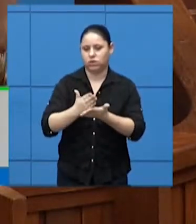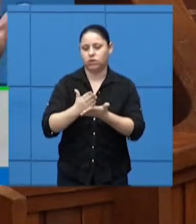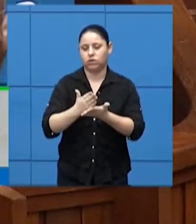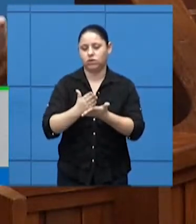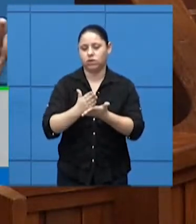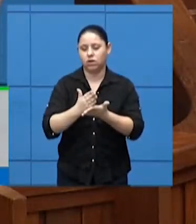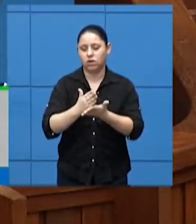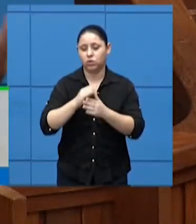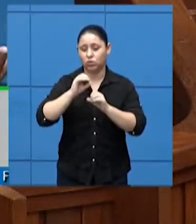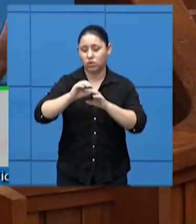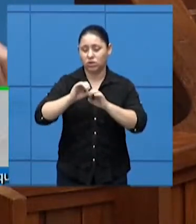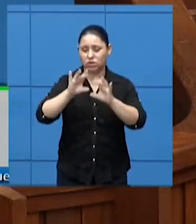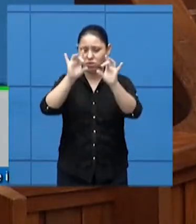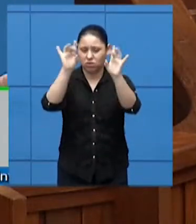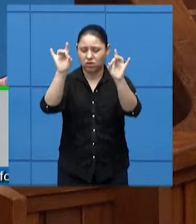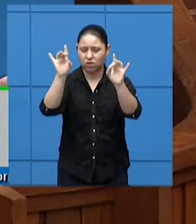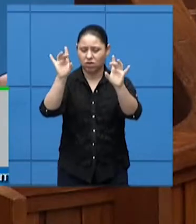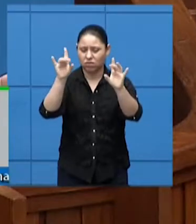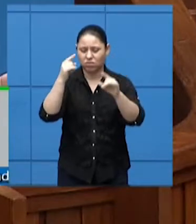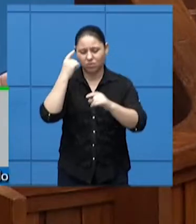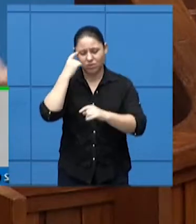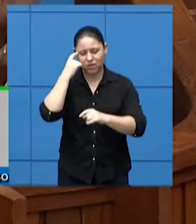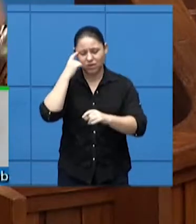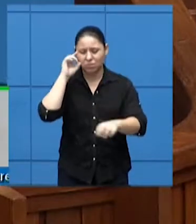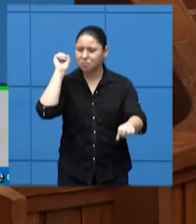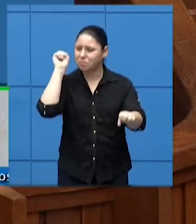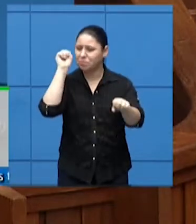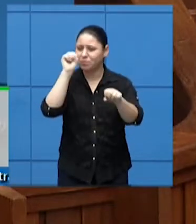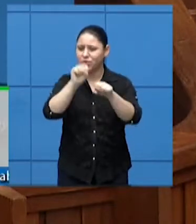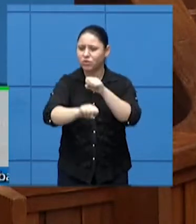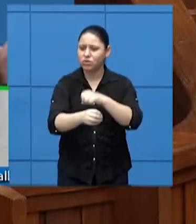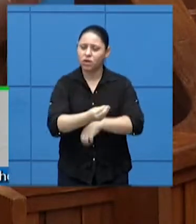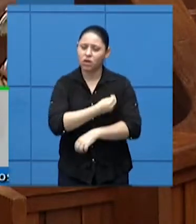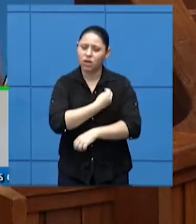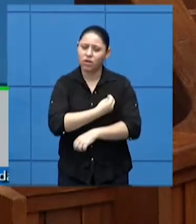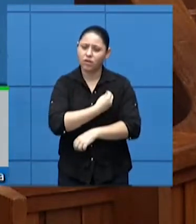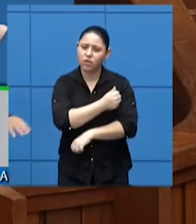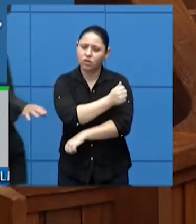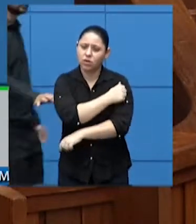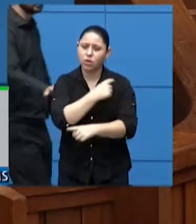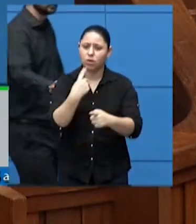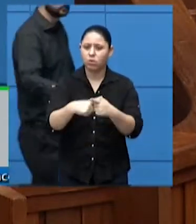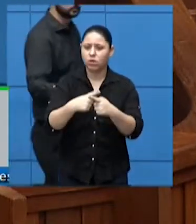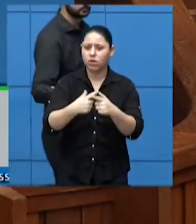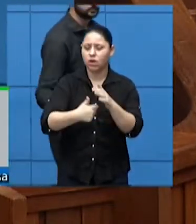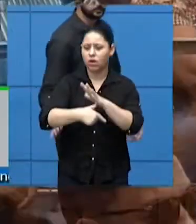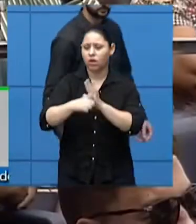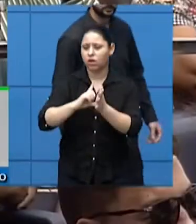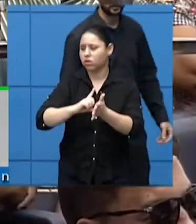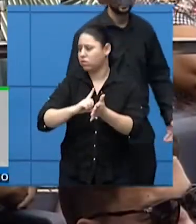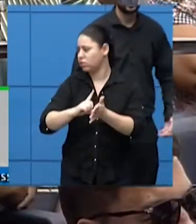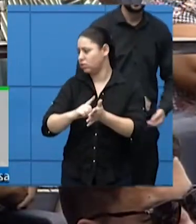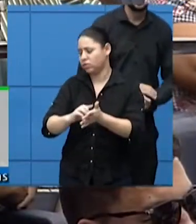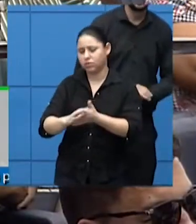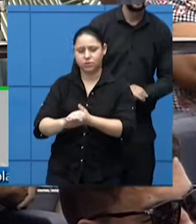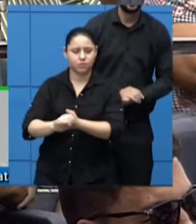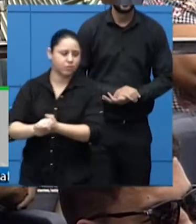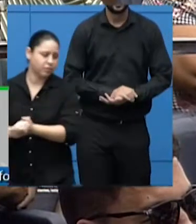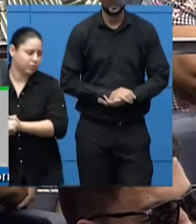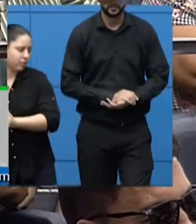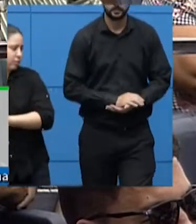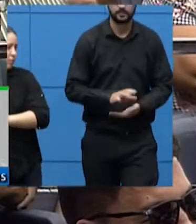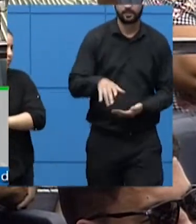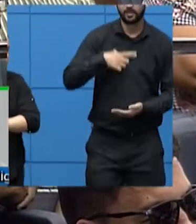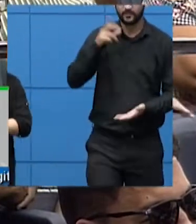e prejudicando a vida de estudantes, que antes eles não ficavam na educação. É uma luta